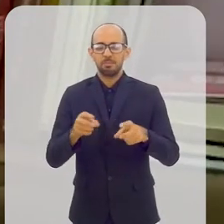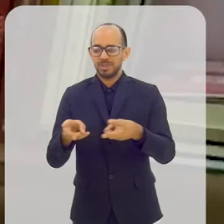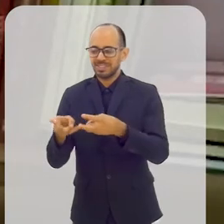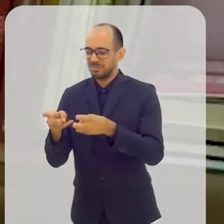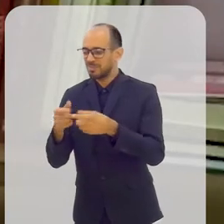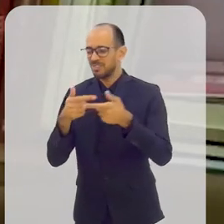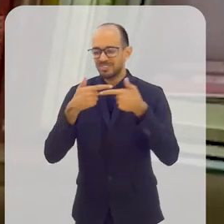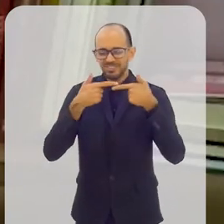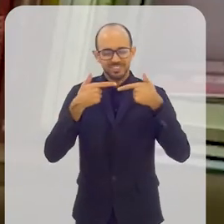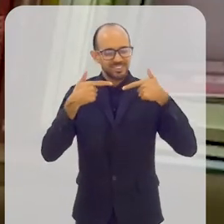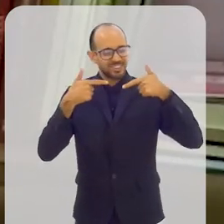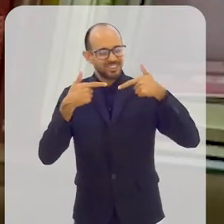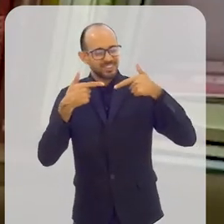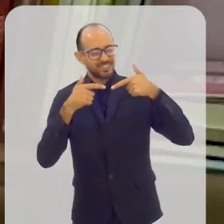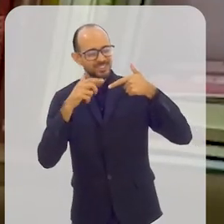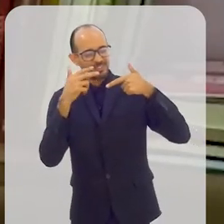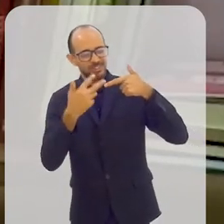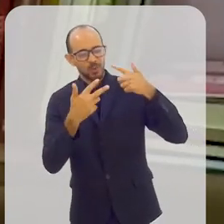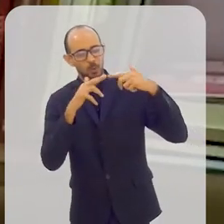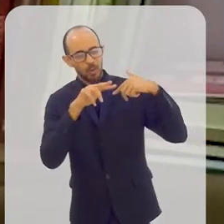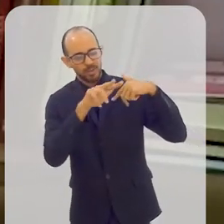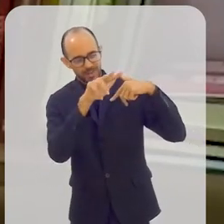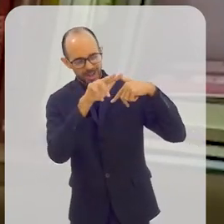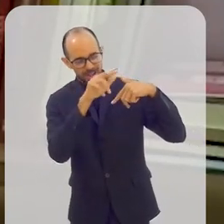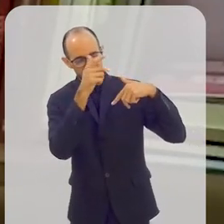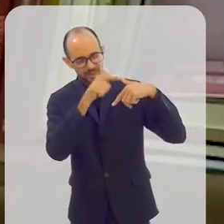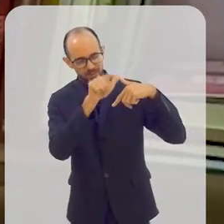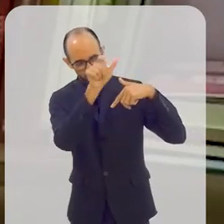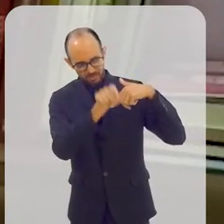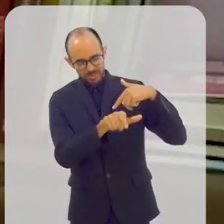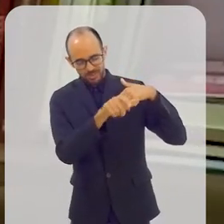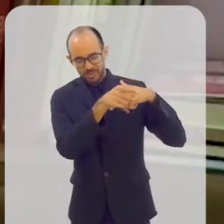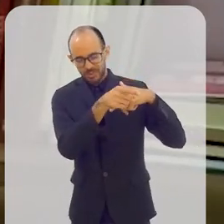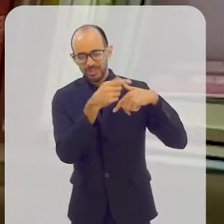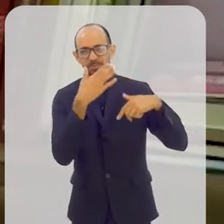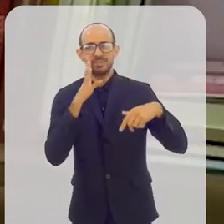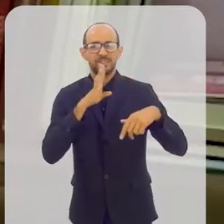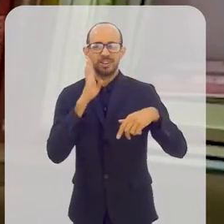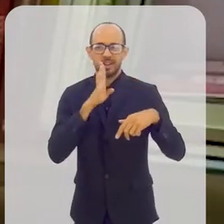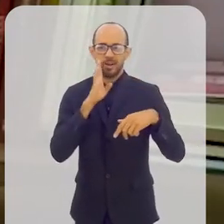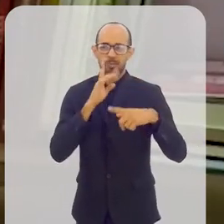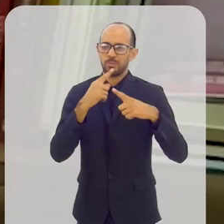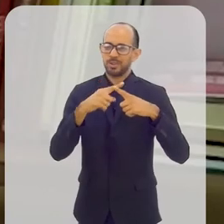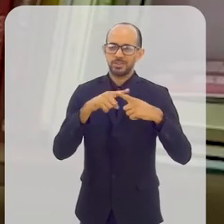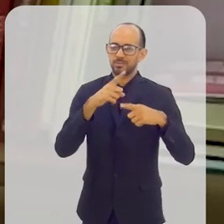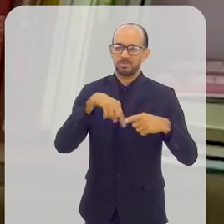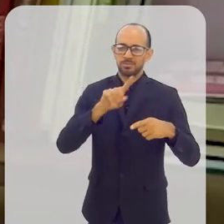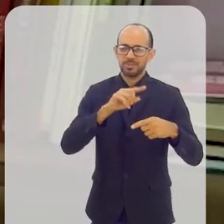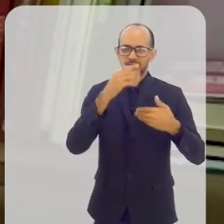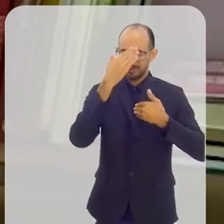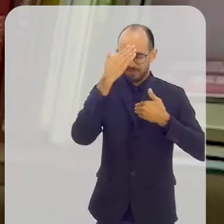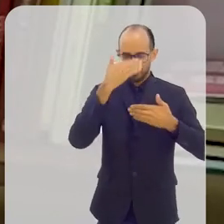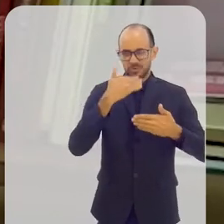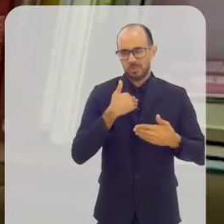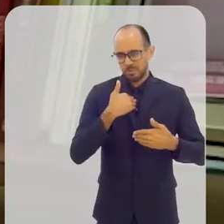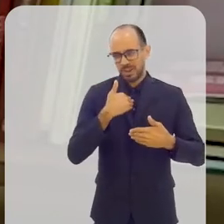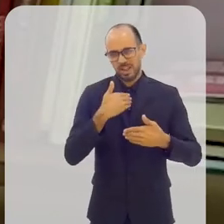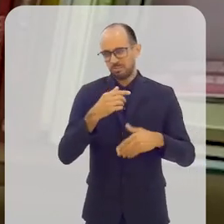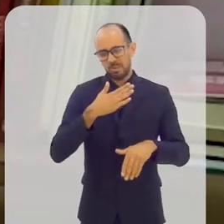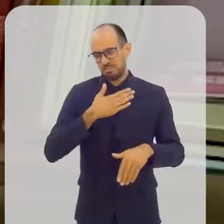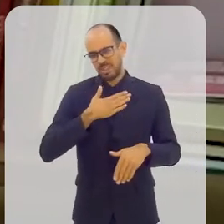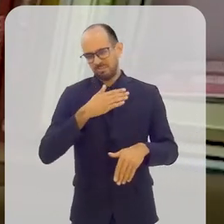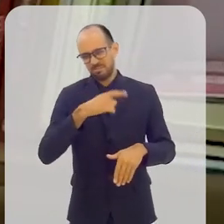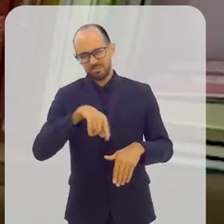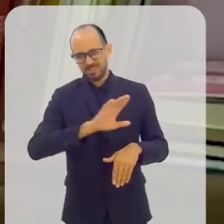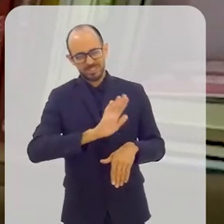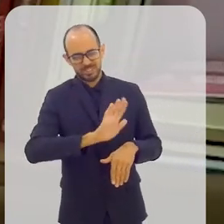ver o sorriso, ver o olhar do outro, entendeu? É muito legal isso, porque ninguém precisa dar obrigado para ele. Ele